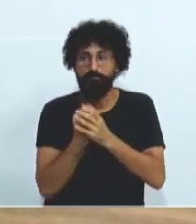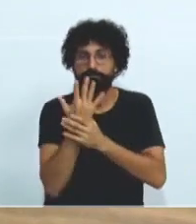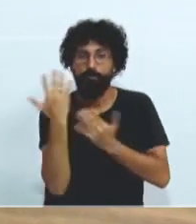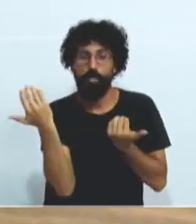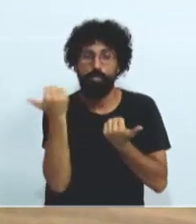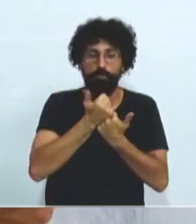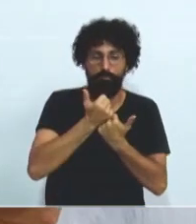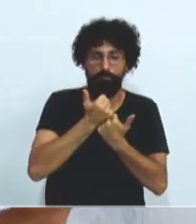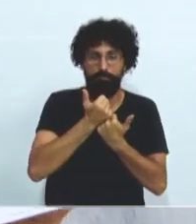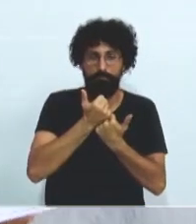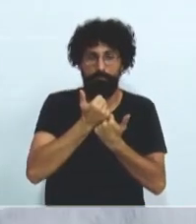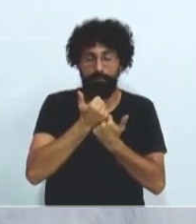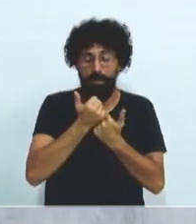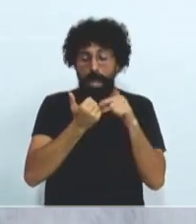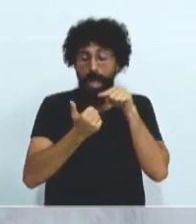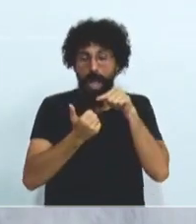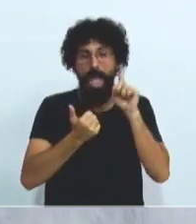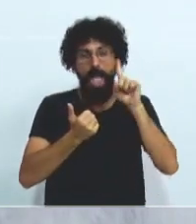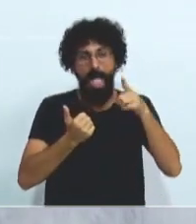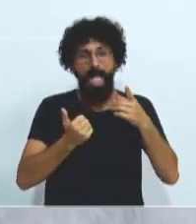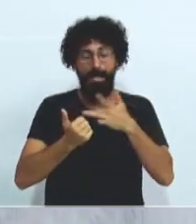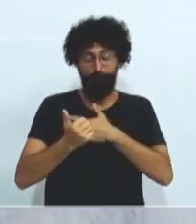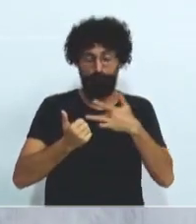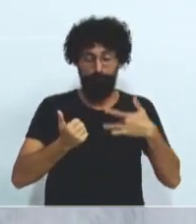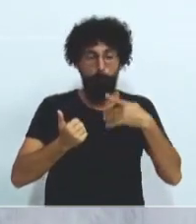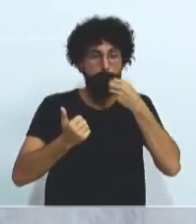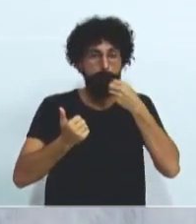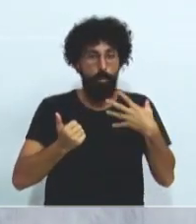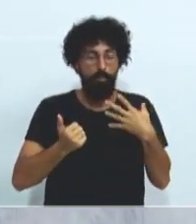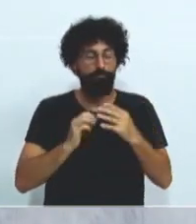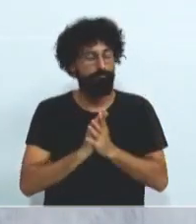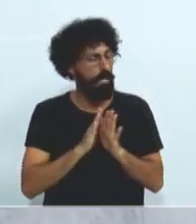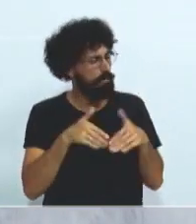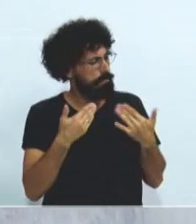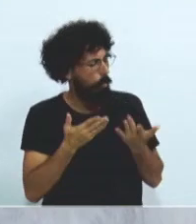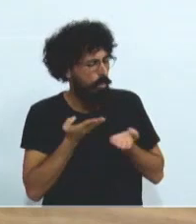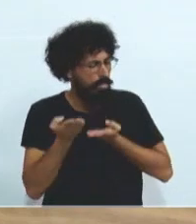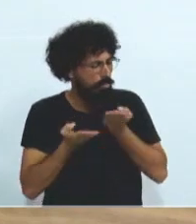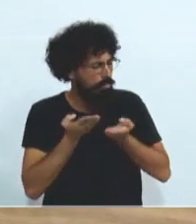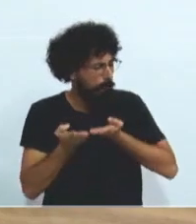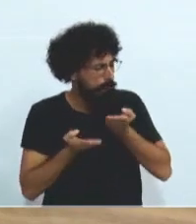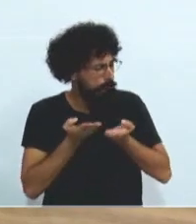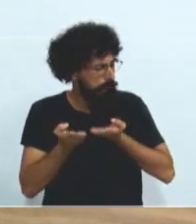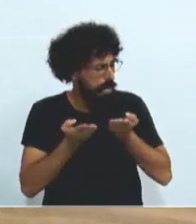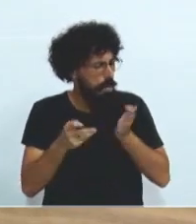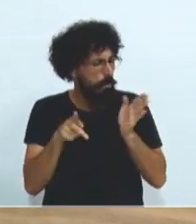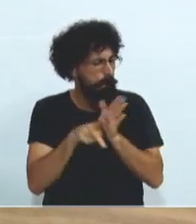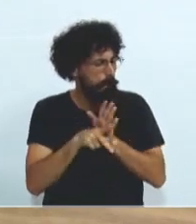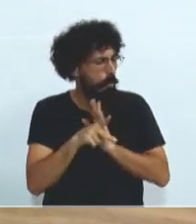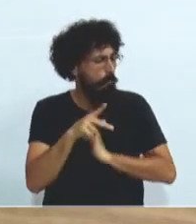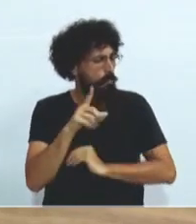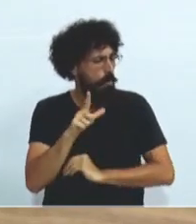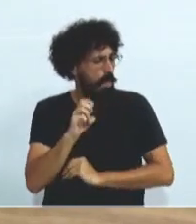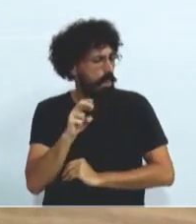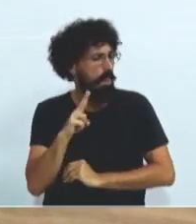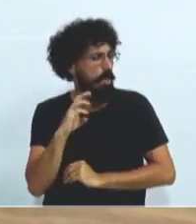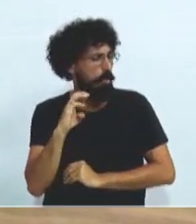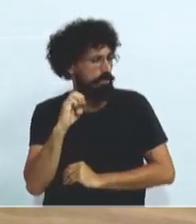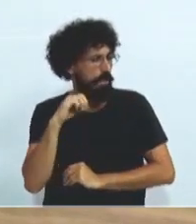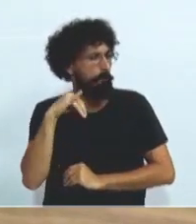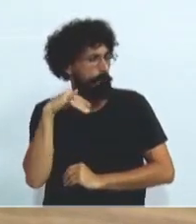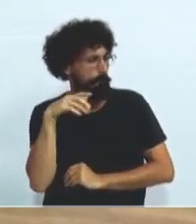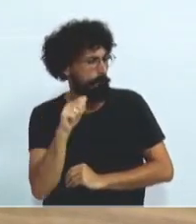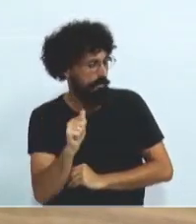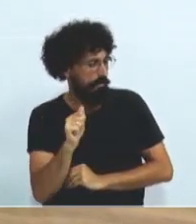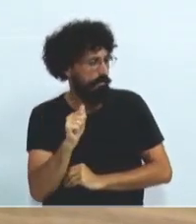leque de possibilidades dentro de tratamentos diferenciados para a leucemia, ele não é tão amplo assim como os